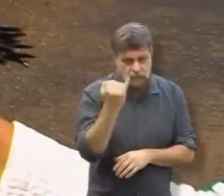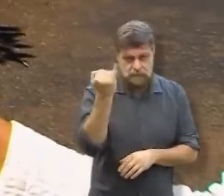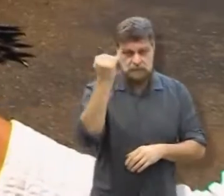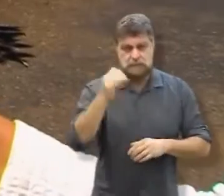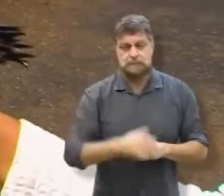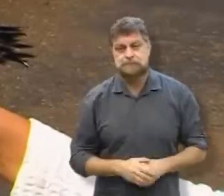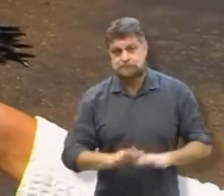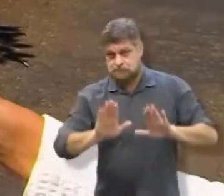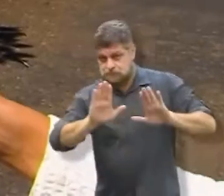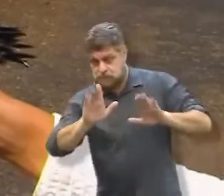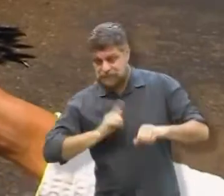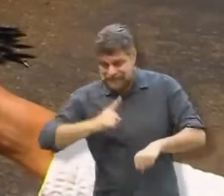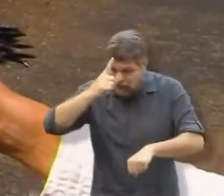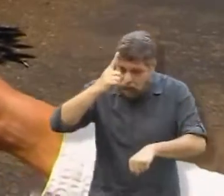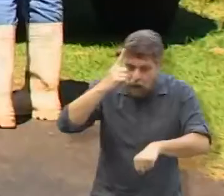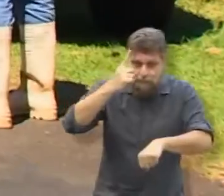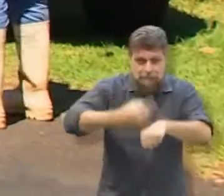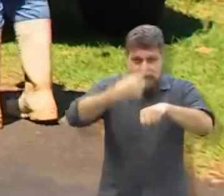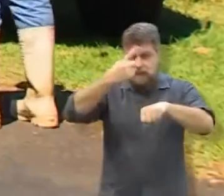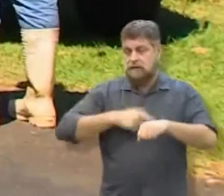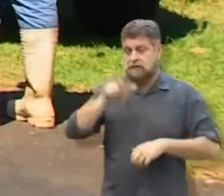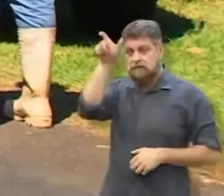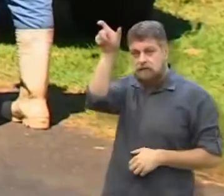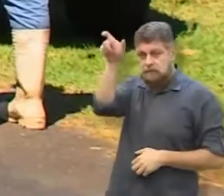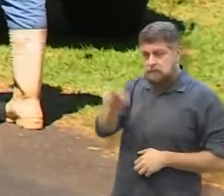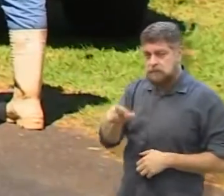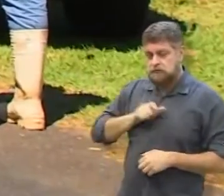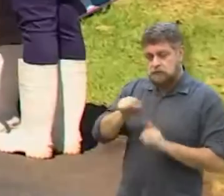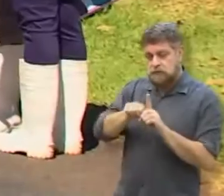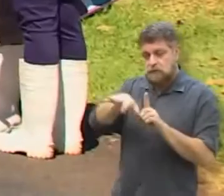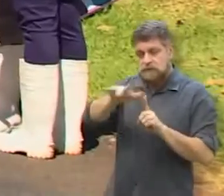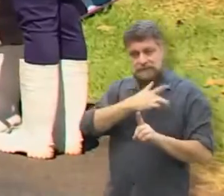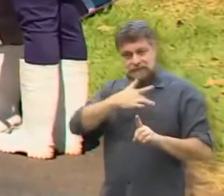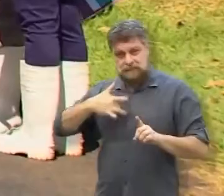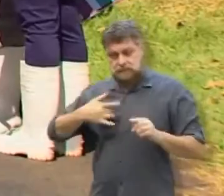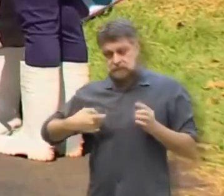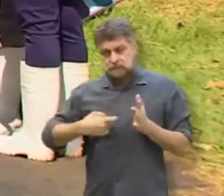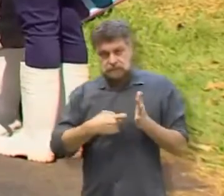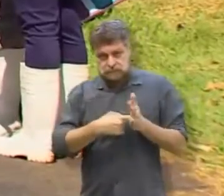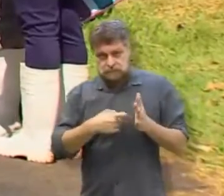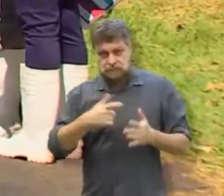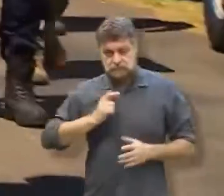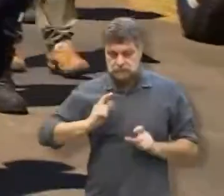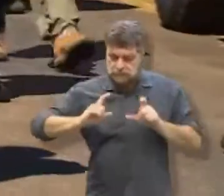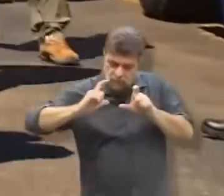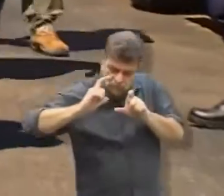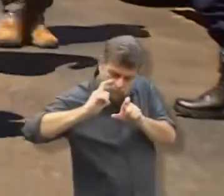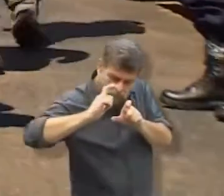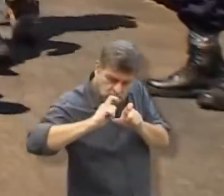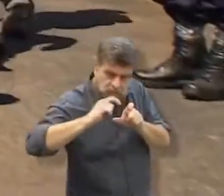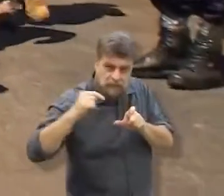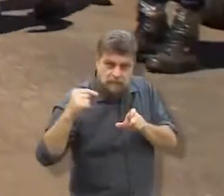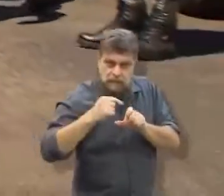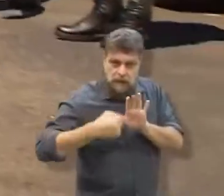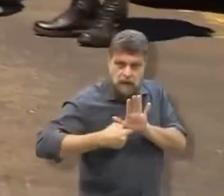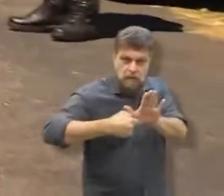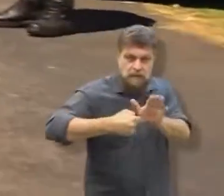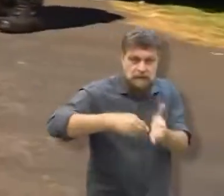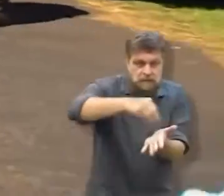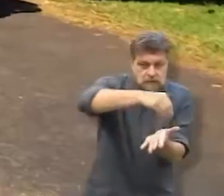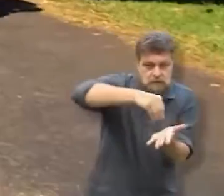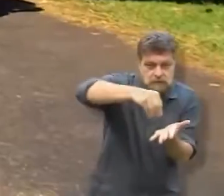né? Então, a partir do momento que uma pessoa, agente de saúde, ele faz essa notificação colocando a fotografia,